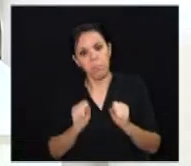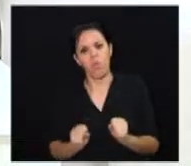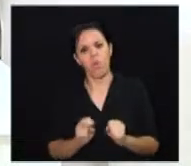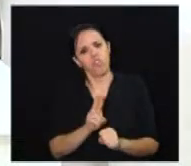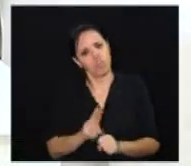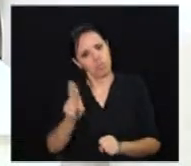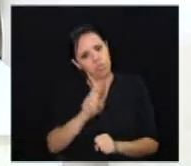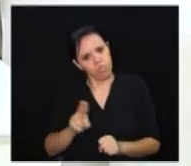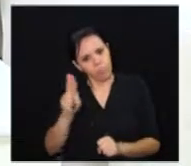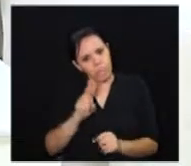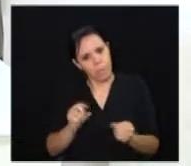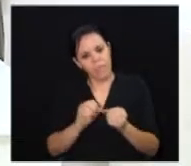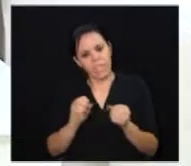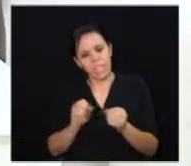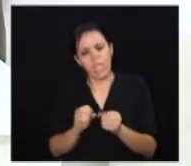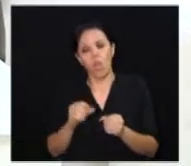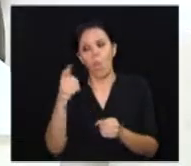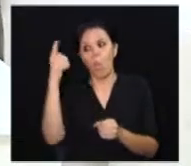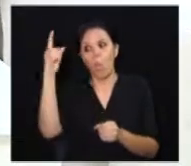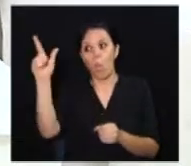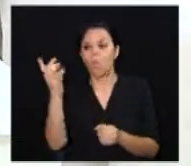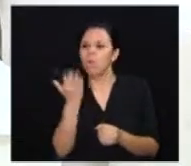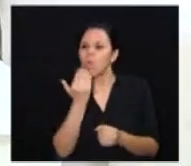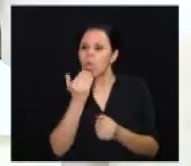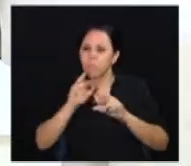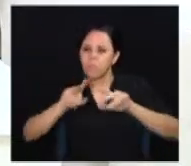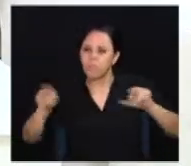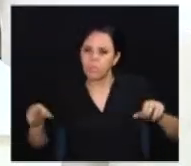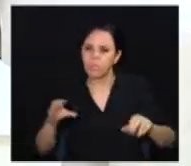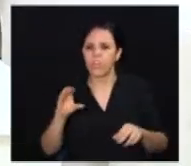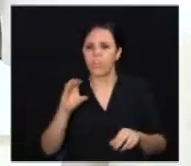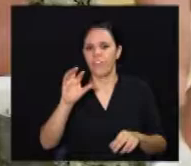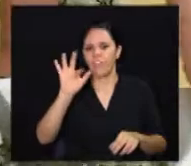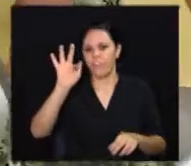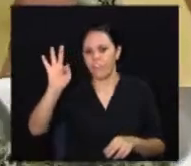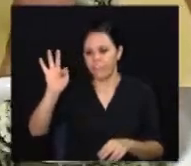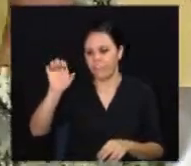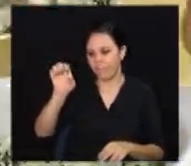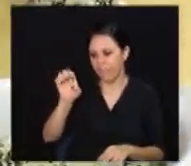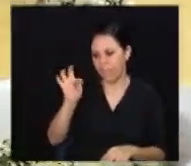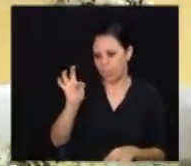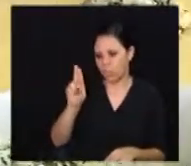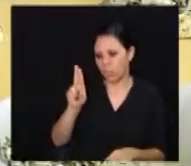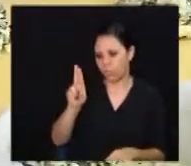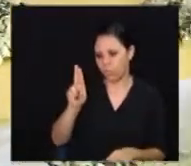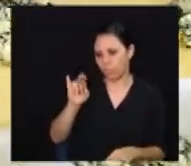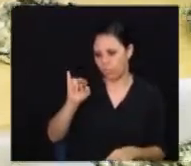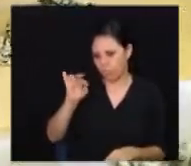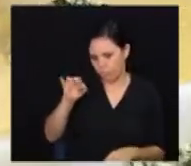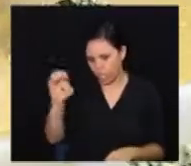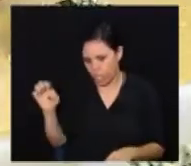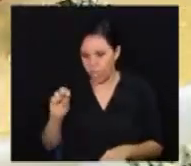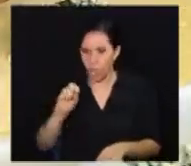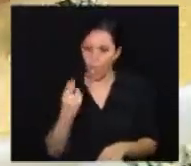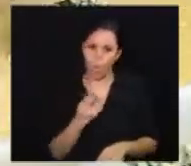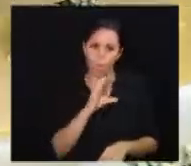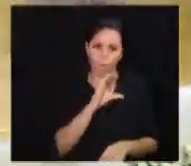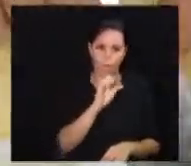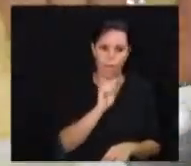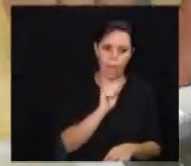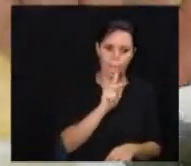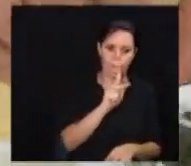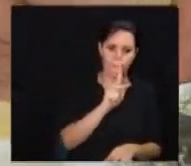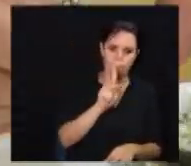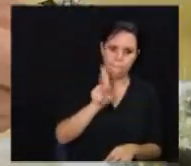para fazer, por exemplo, um fettuccine, fazer um capellini, fazer uma massa que seja somente cortada, longa,